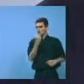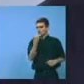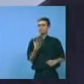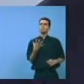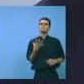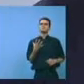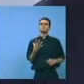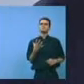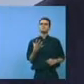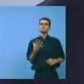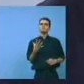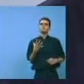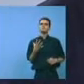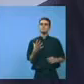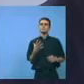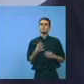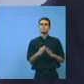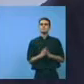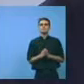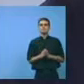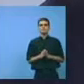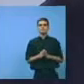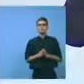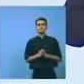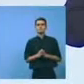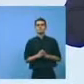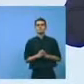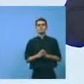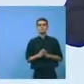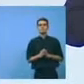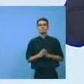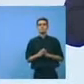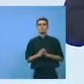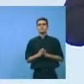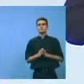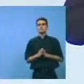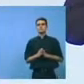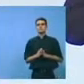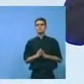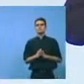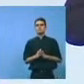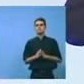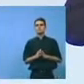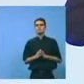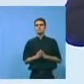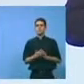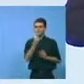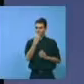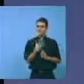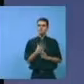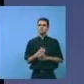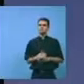fama? Aquele artista que eu vivo pensando, tem boa fama? É virtuoso e louvável?